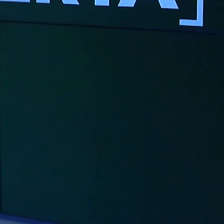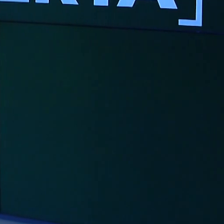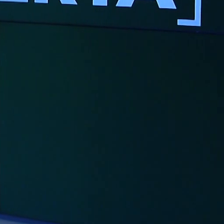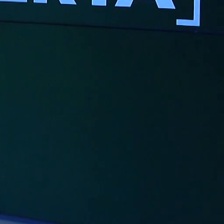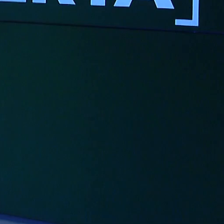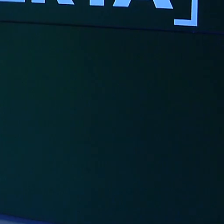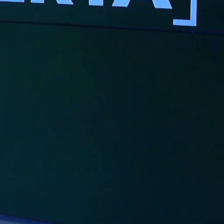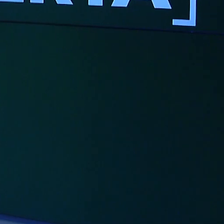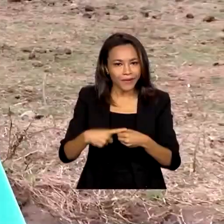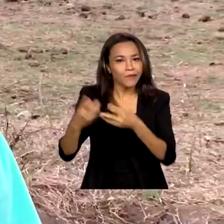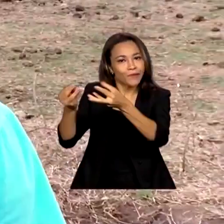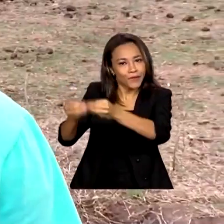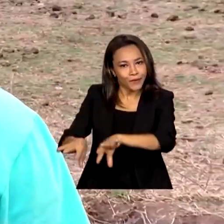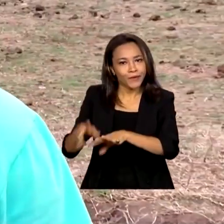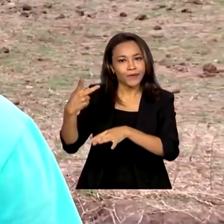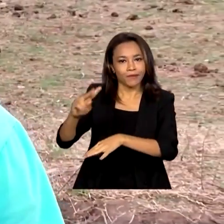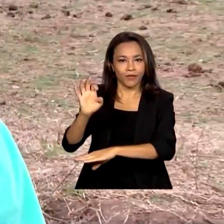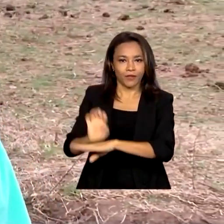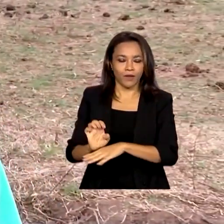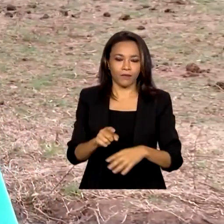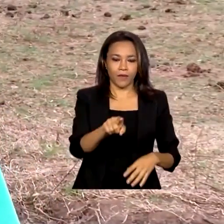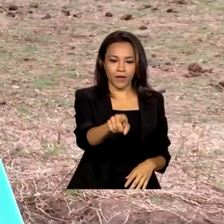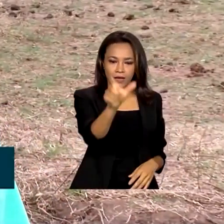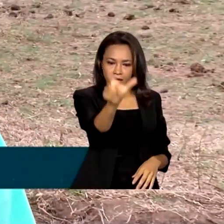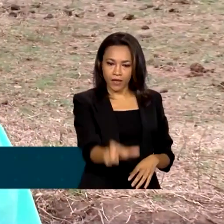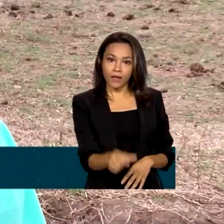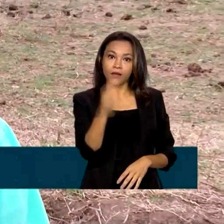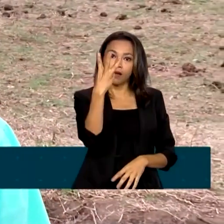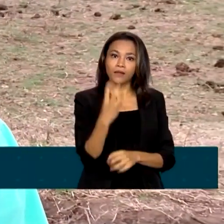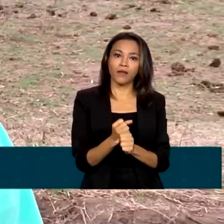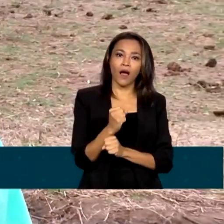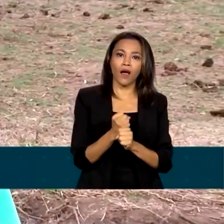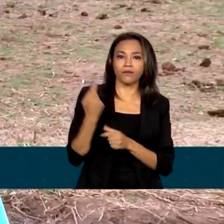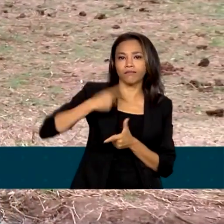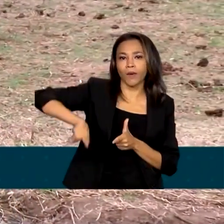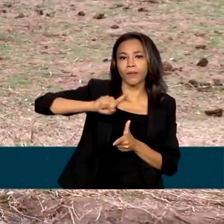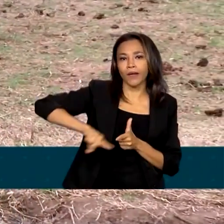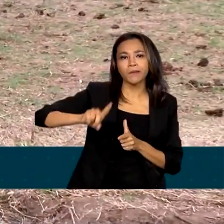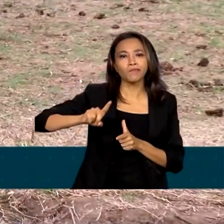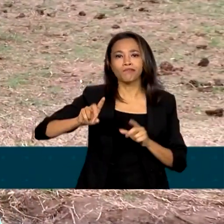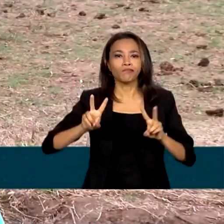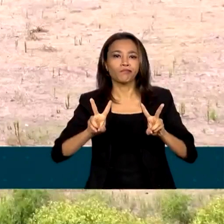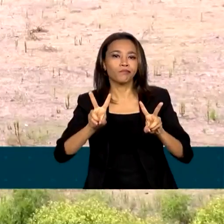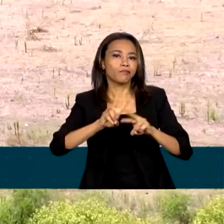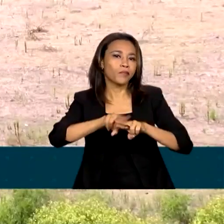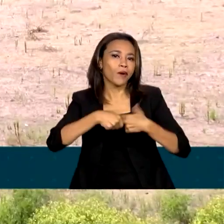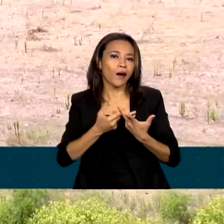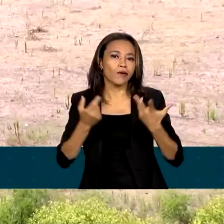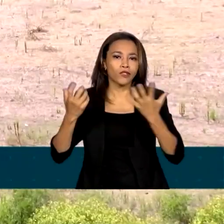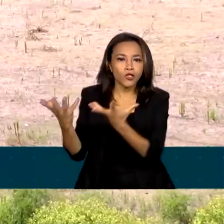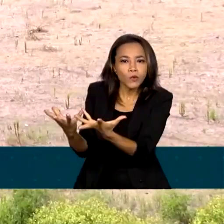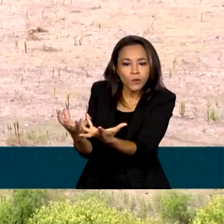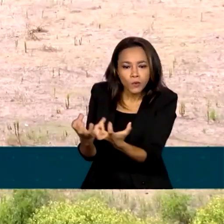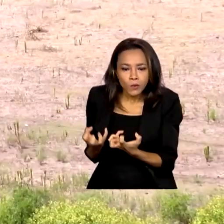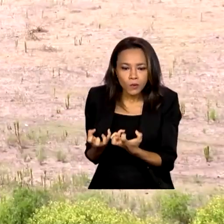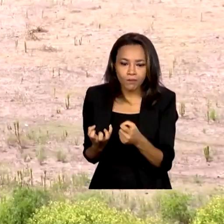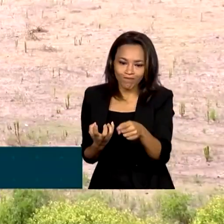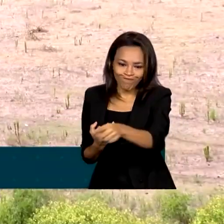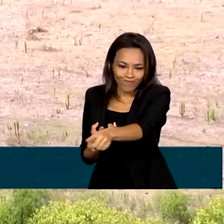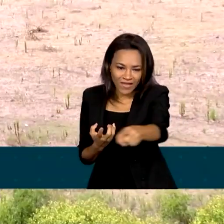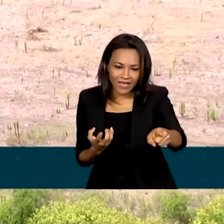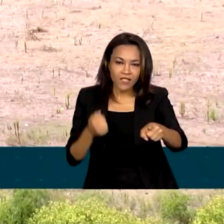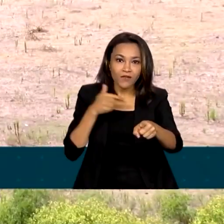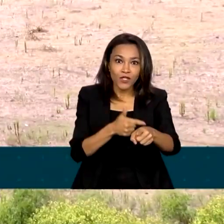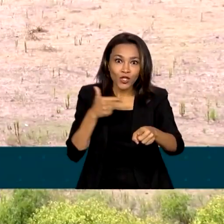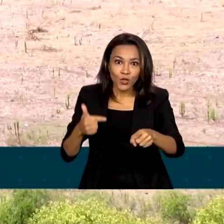primeira necessidade. Há 3 anos, João enfrenta problemas por conta da estiagem. Nos 22 hectares de